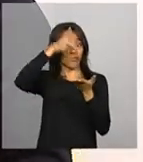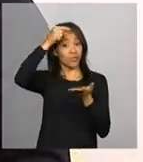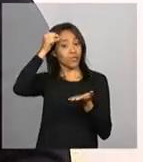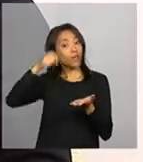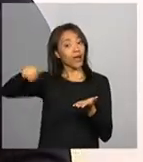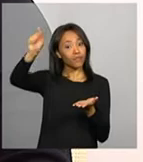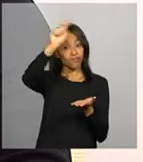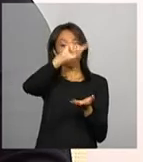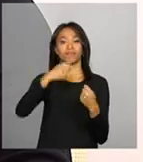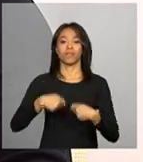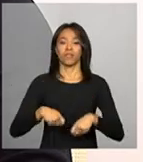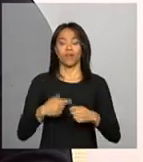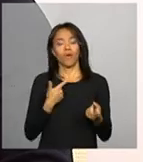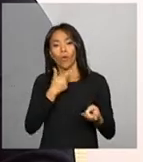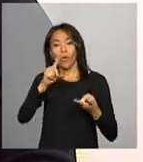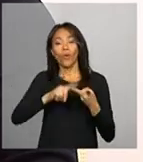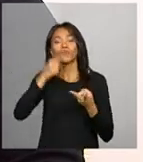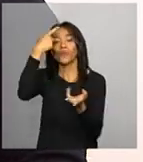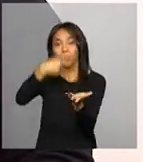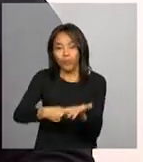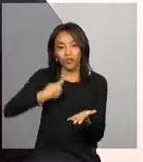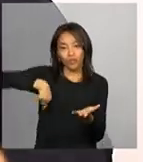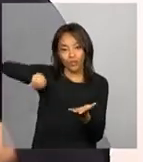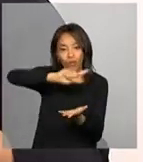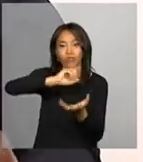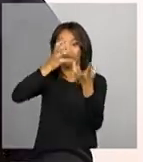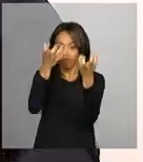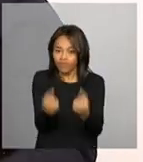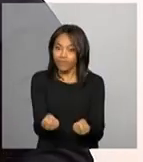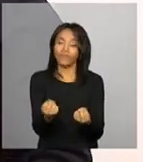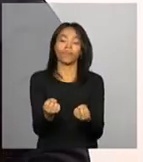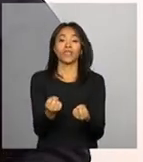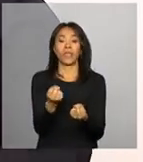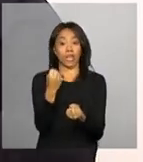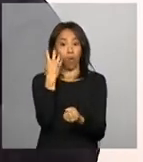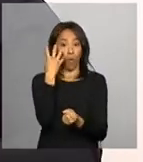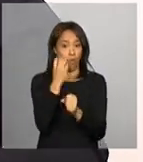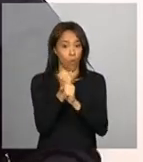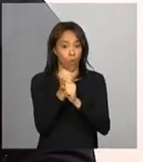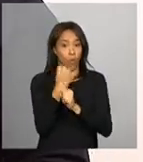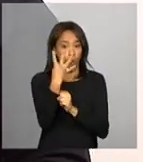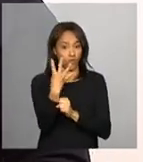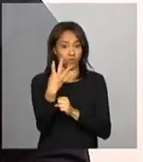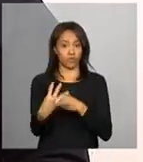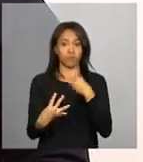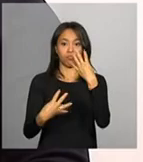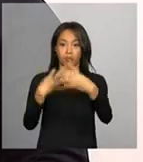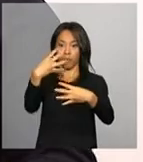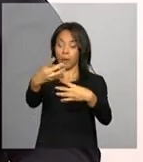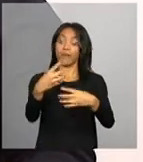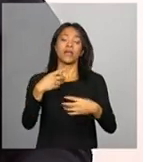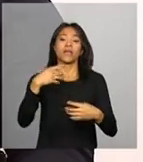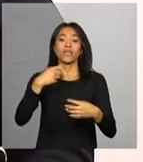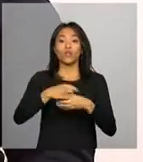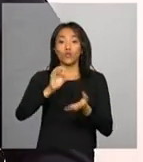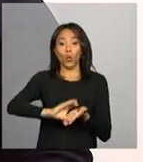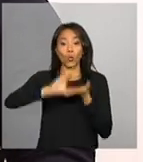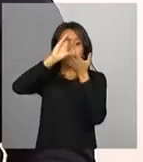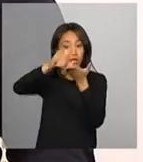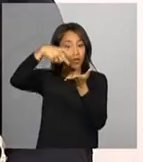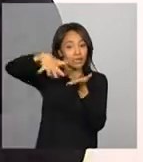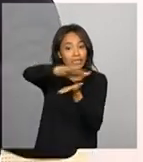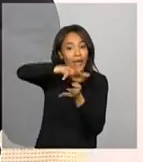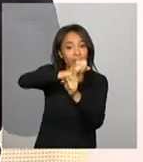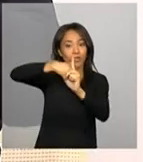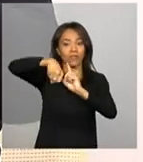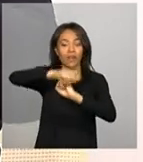dele é muito importante que a gente passou o controle social é que nos próximos quatro anos os conselhos de assistência social eles devem